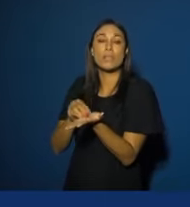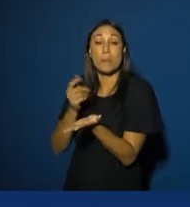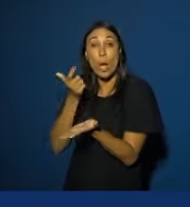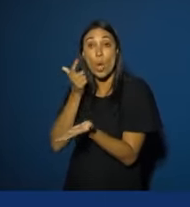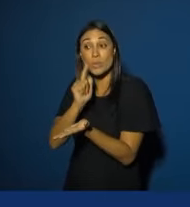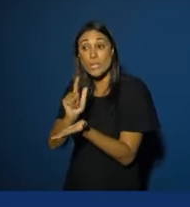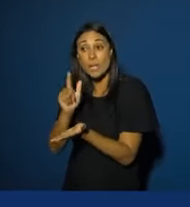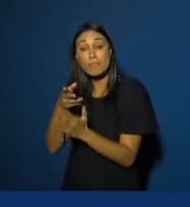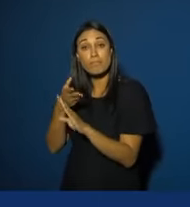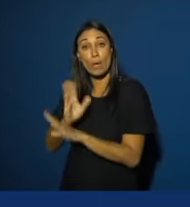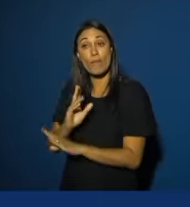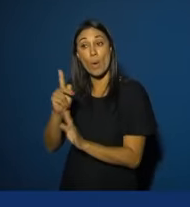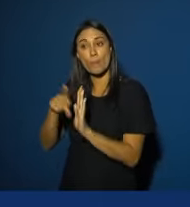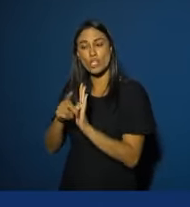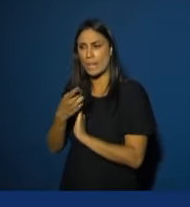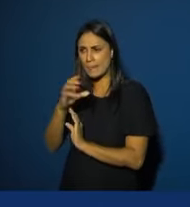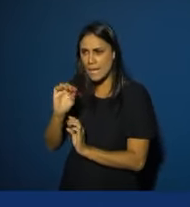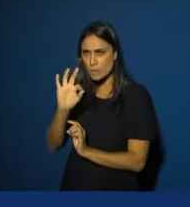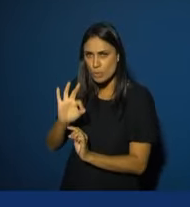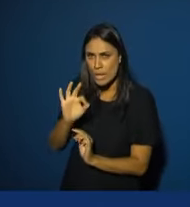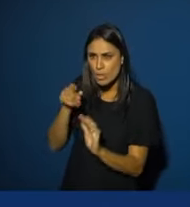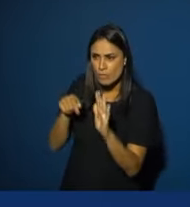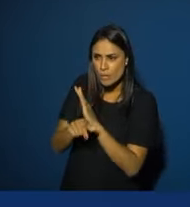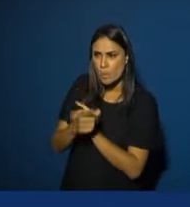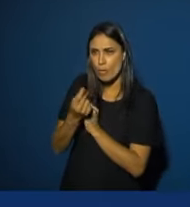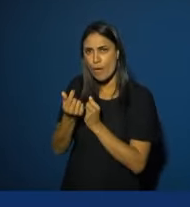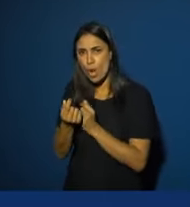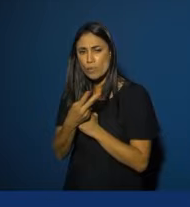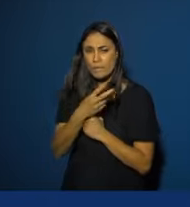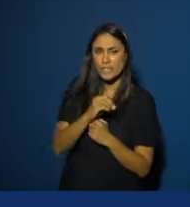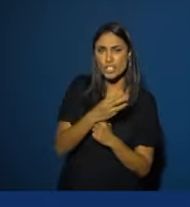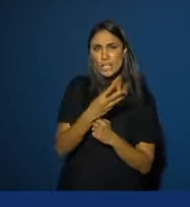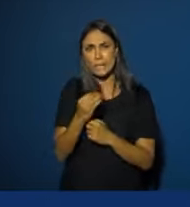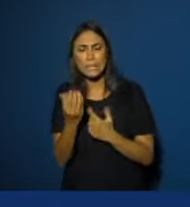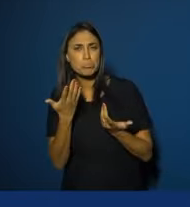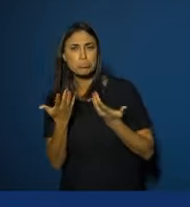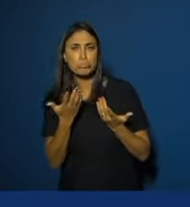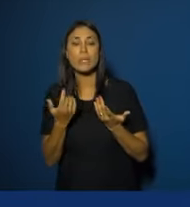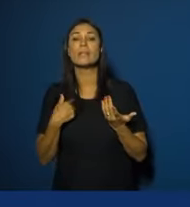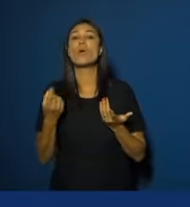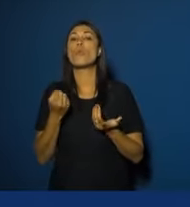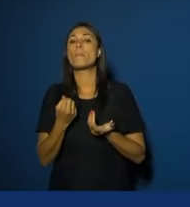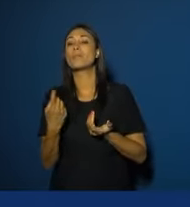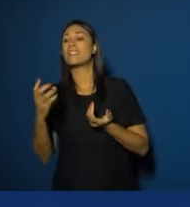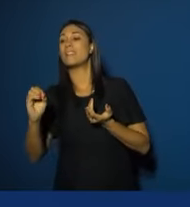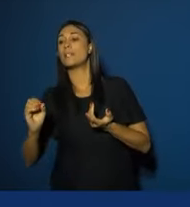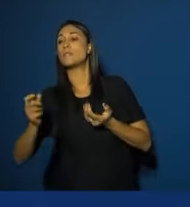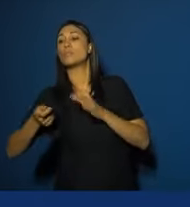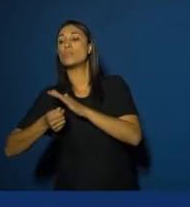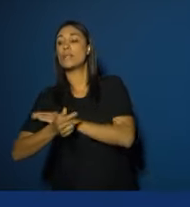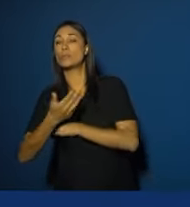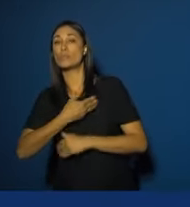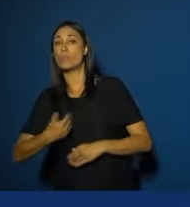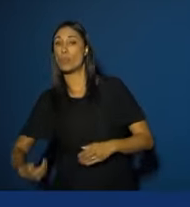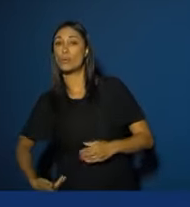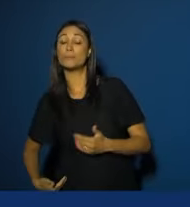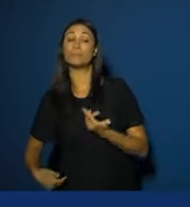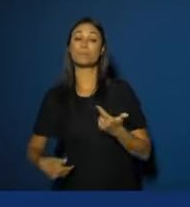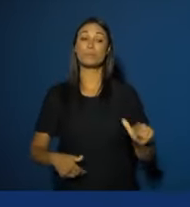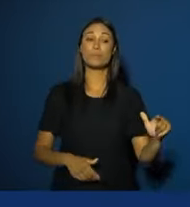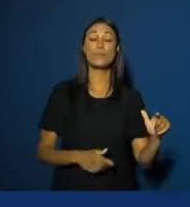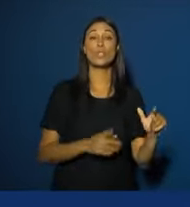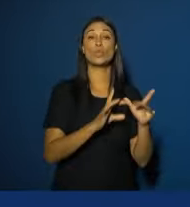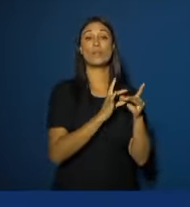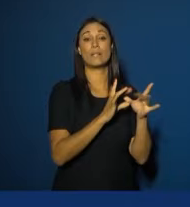o projeto para concessão? 10% do valor de investimento? 20%? 30%? Então, bota 10% de recurso público, em vez